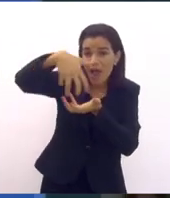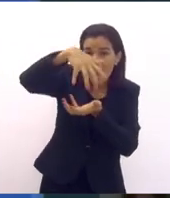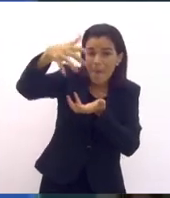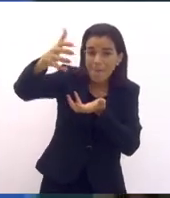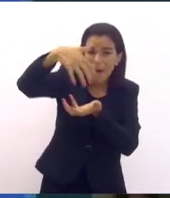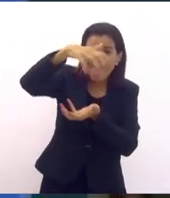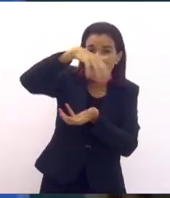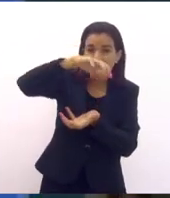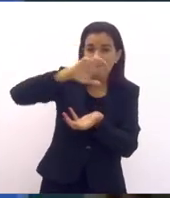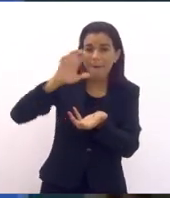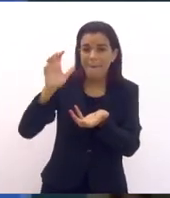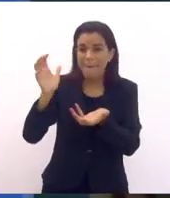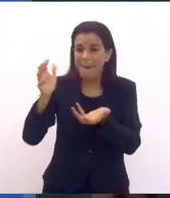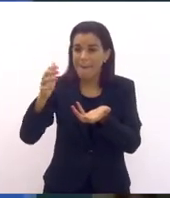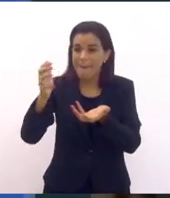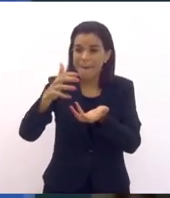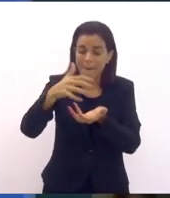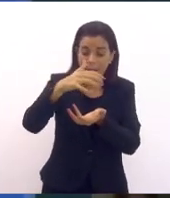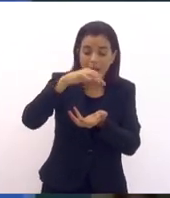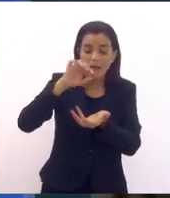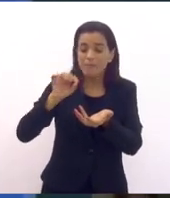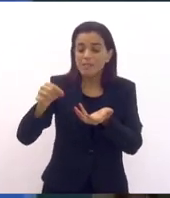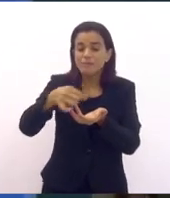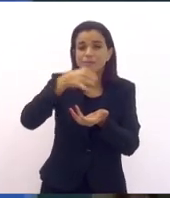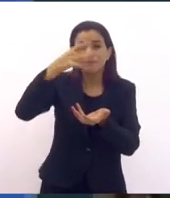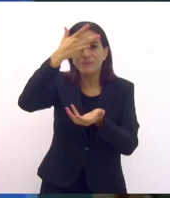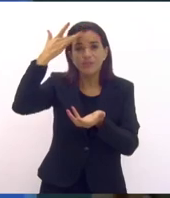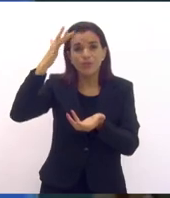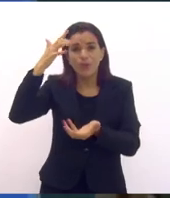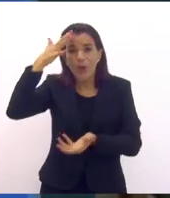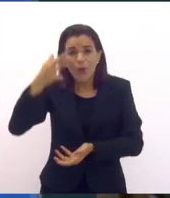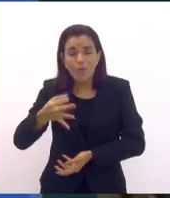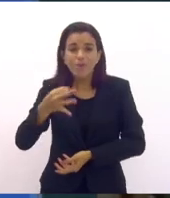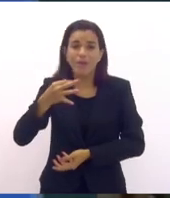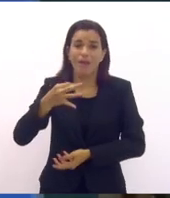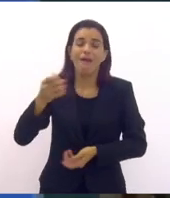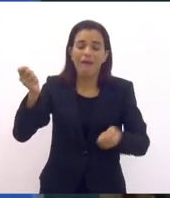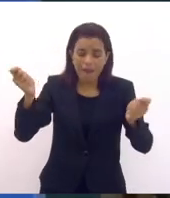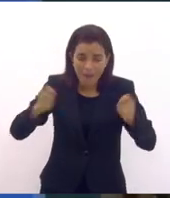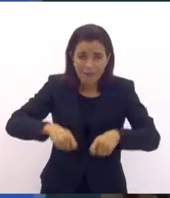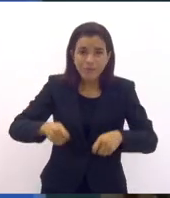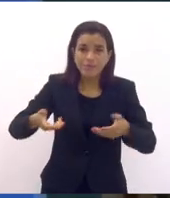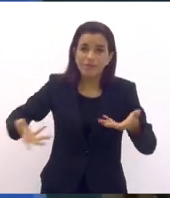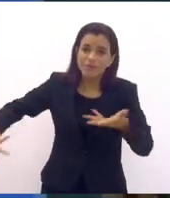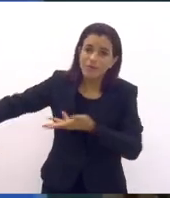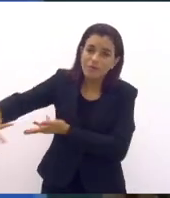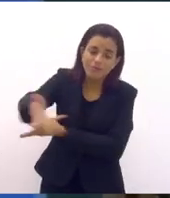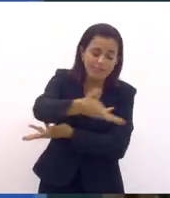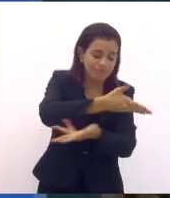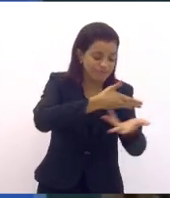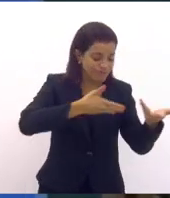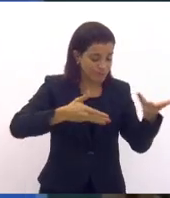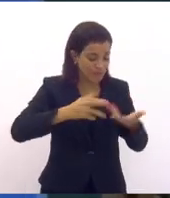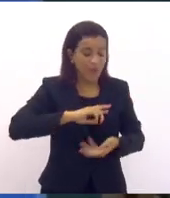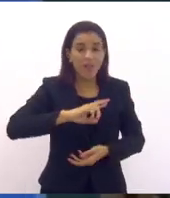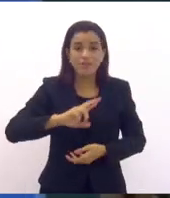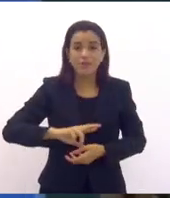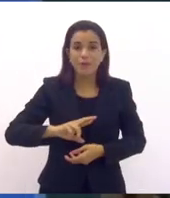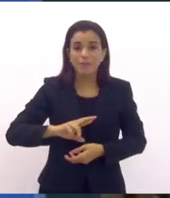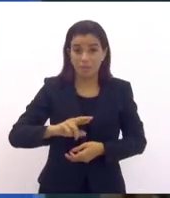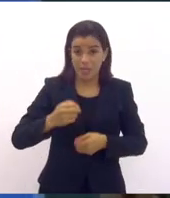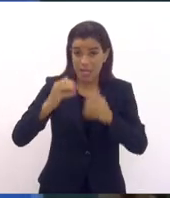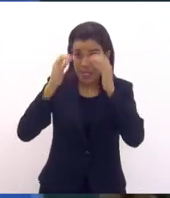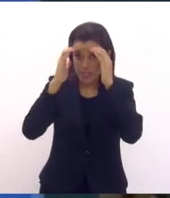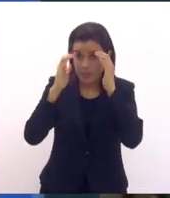pessoas possam compreender que a religião é possível convívio sim desde que haja o respeito e o